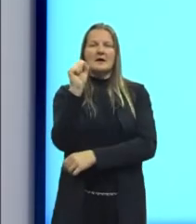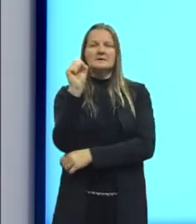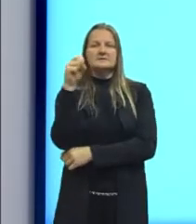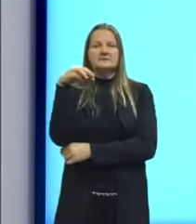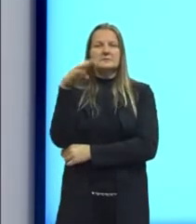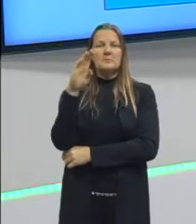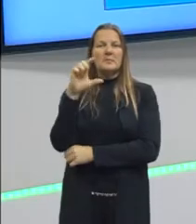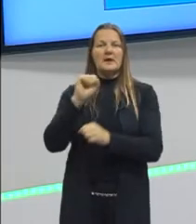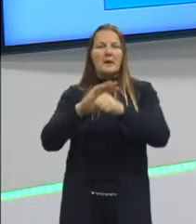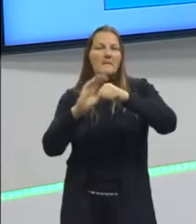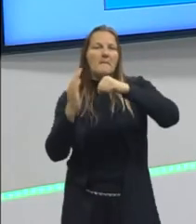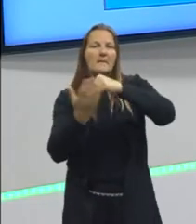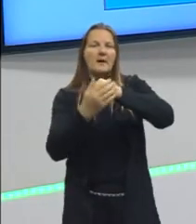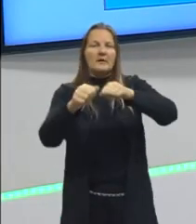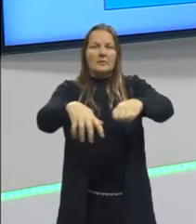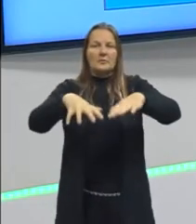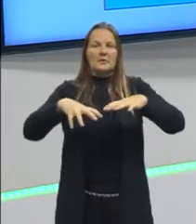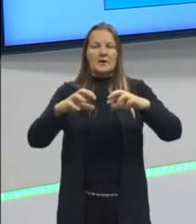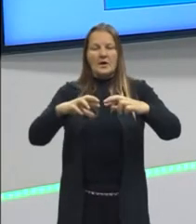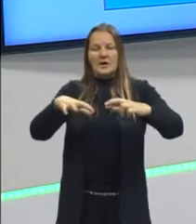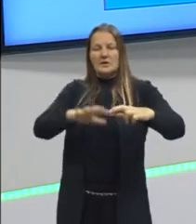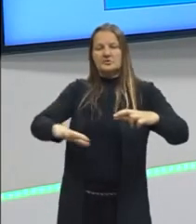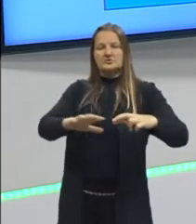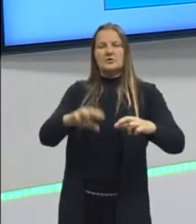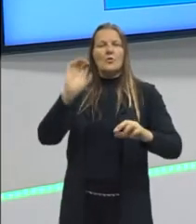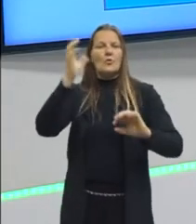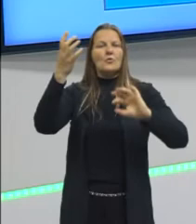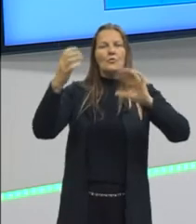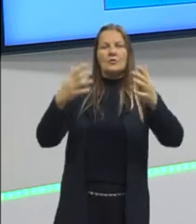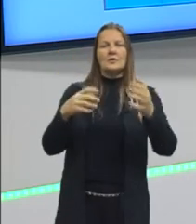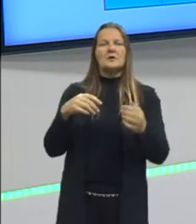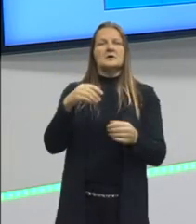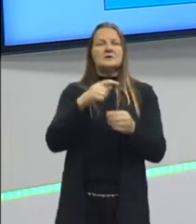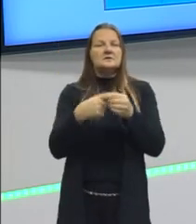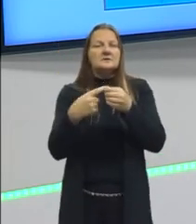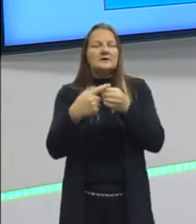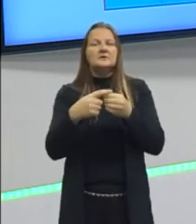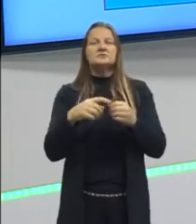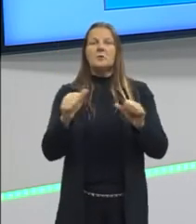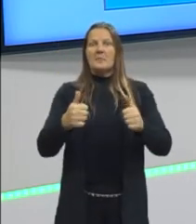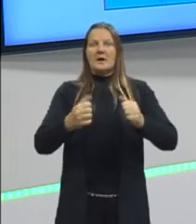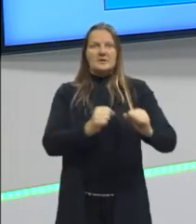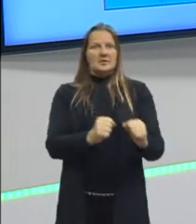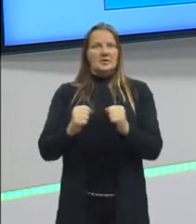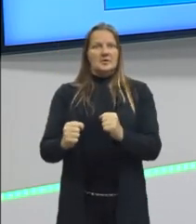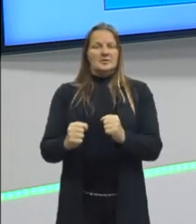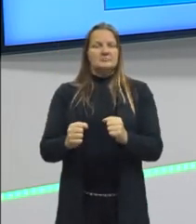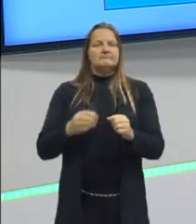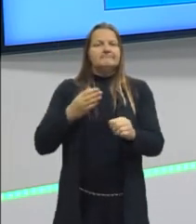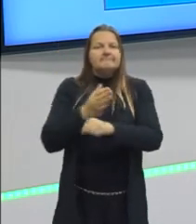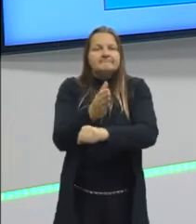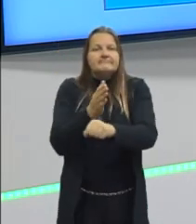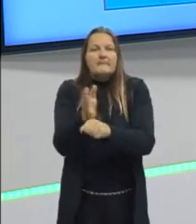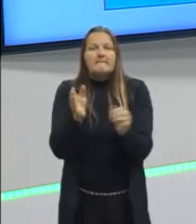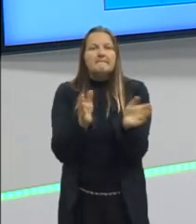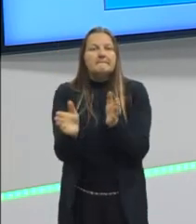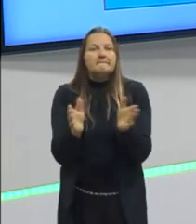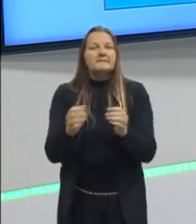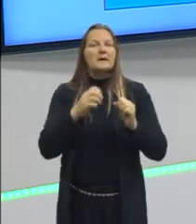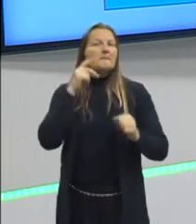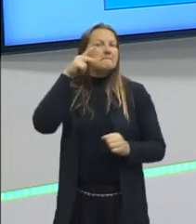uma assembleia do bairro da região da cidade e dizer que isso dava um acesso com que as pessoas realmente